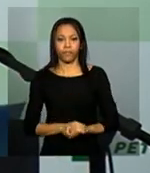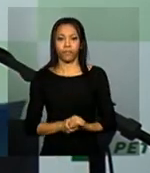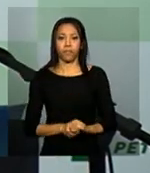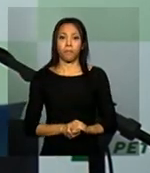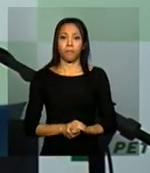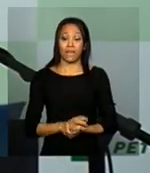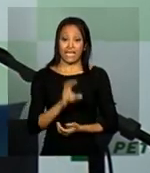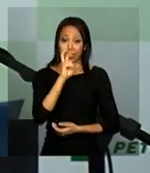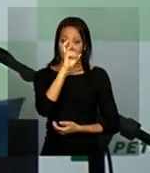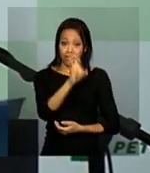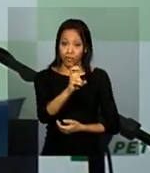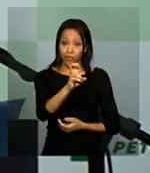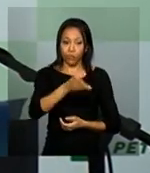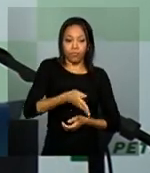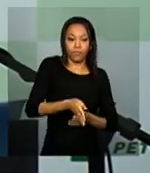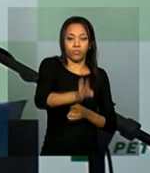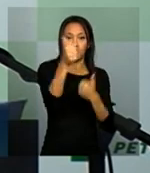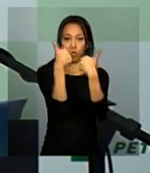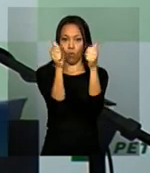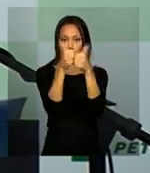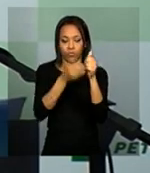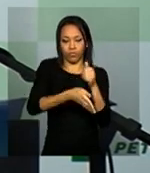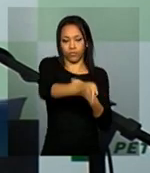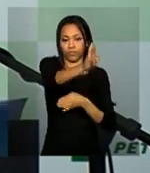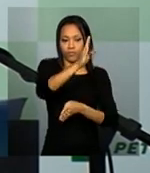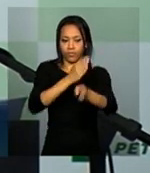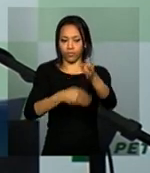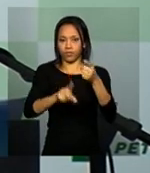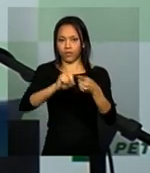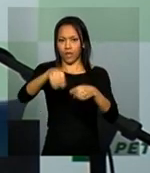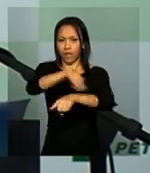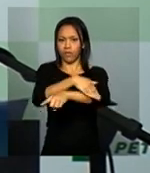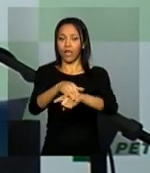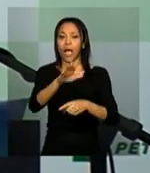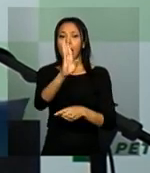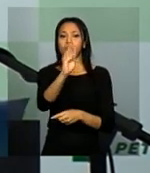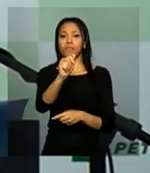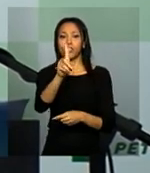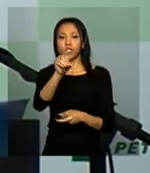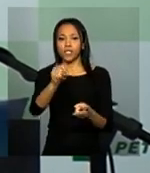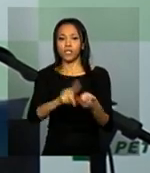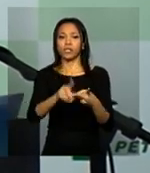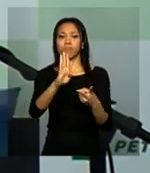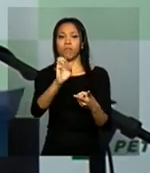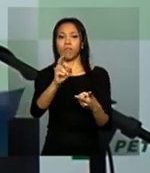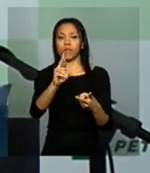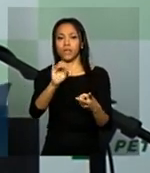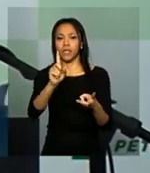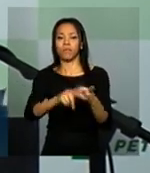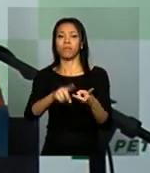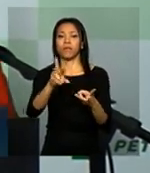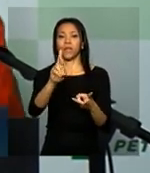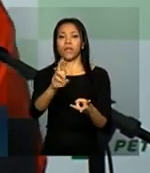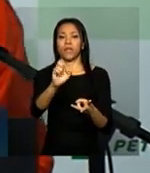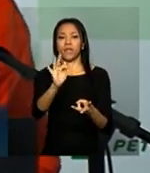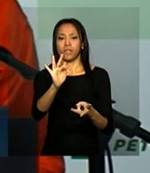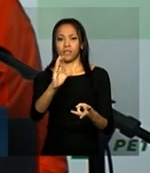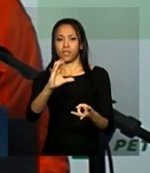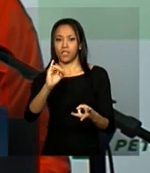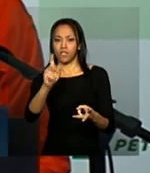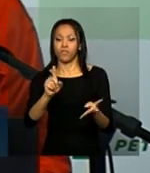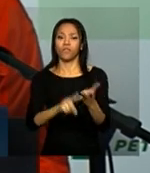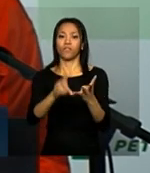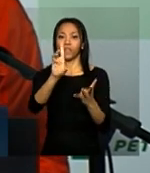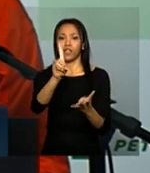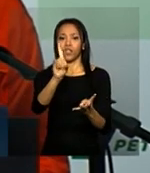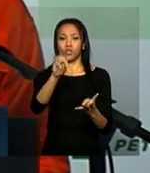5 corredores de ônibus, na Avenida Abdias de Carvalho, na Avenida Beberibe, na Avenida Recife, na Avenida